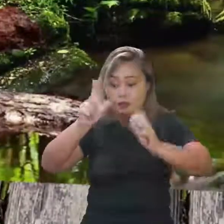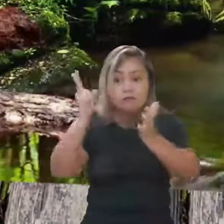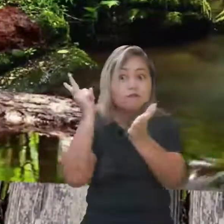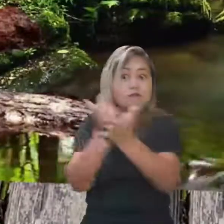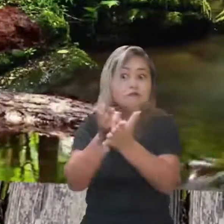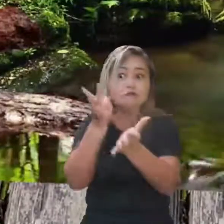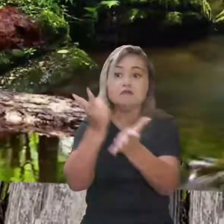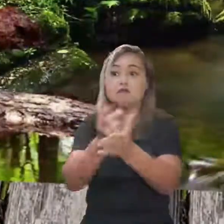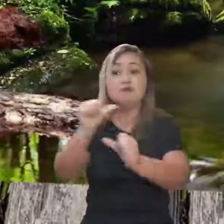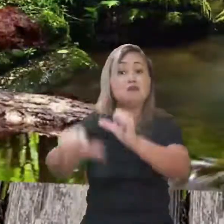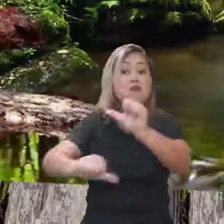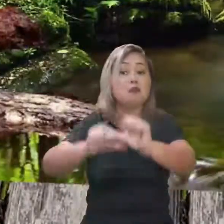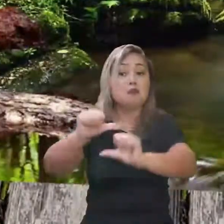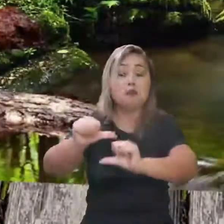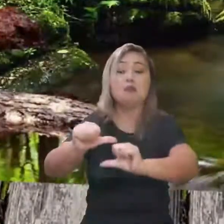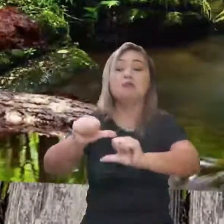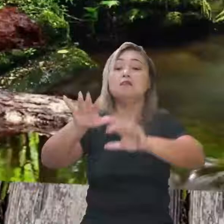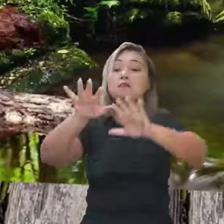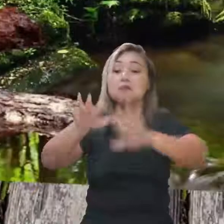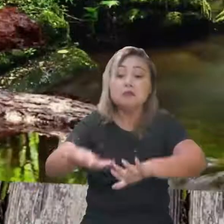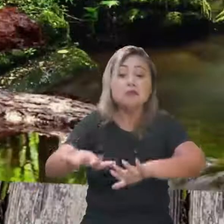tem modificação nenhuma.